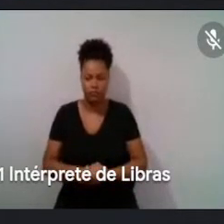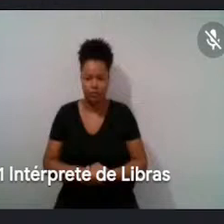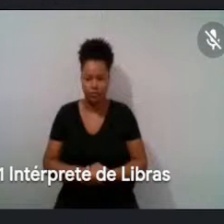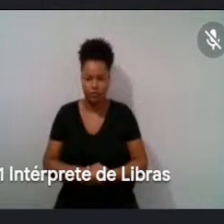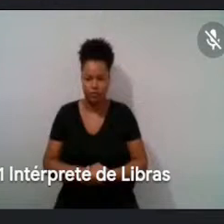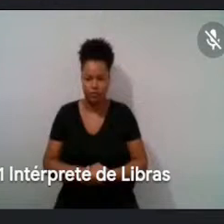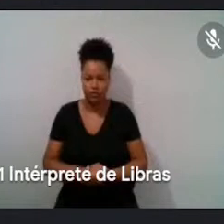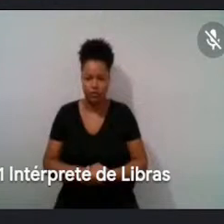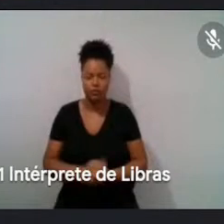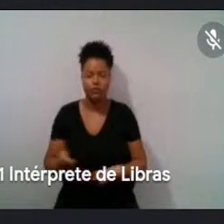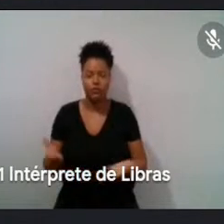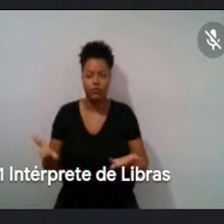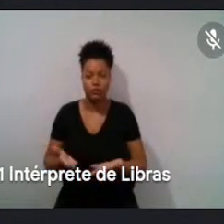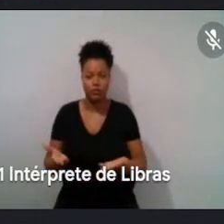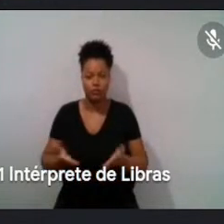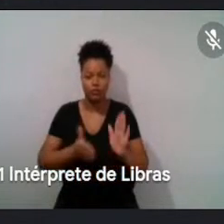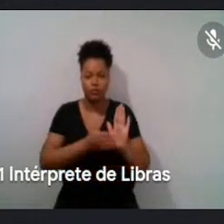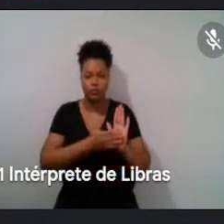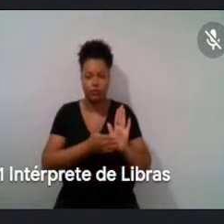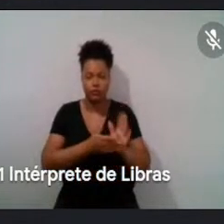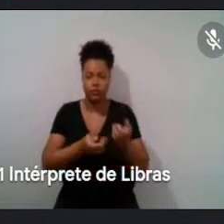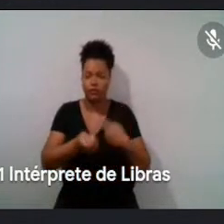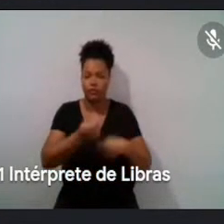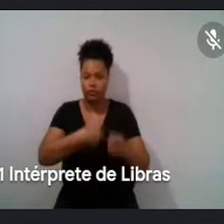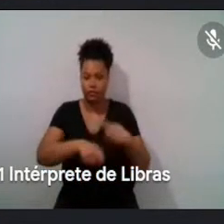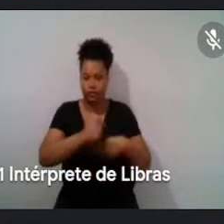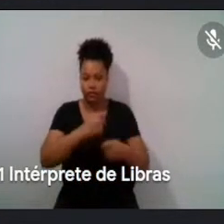Então, vamos agora para a pauta administrativa.